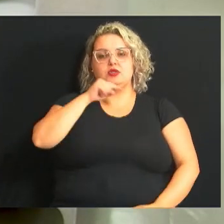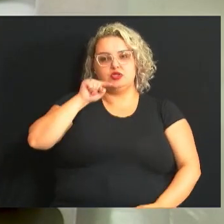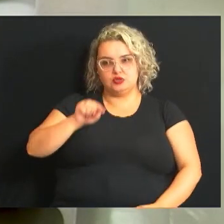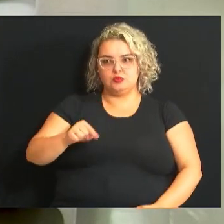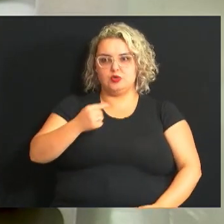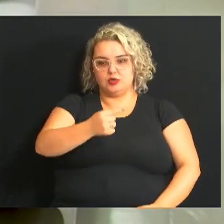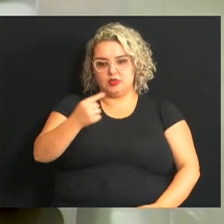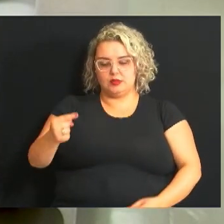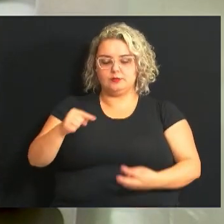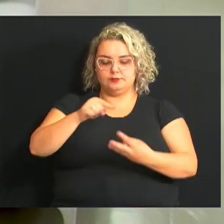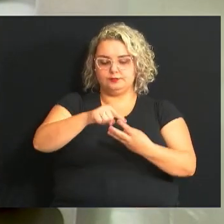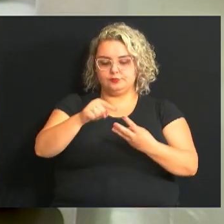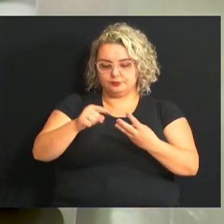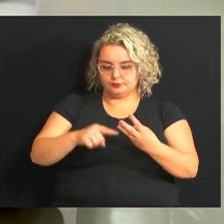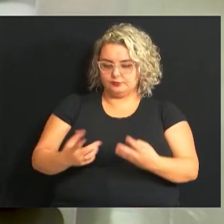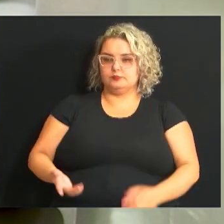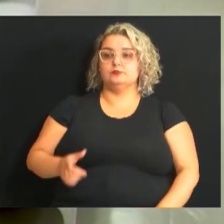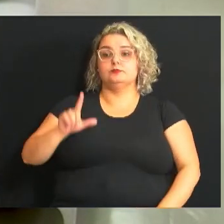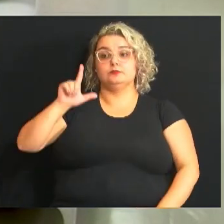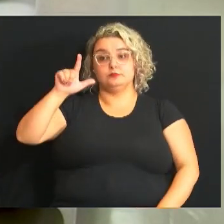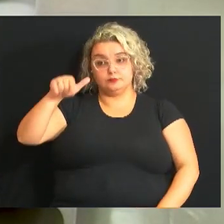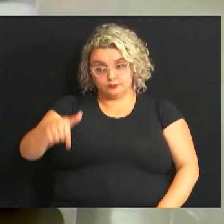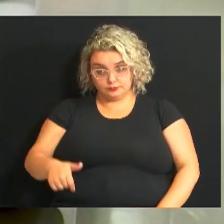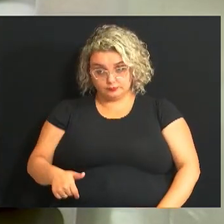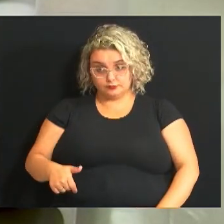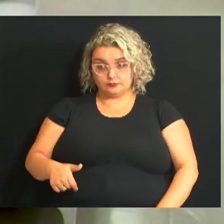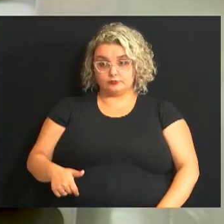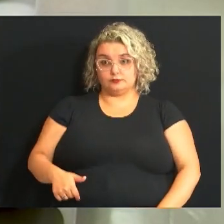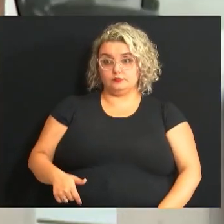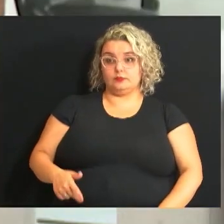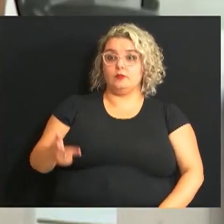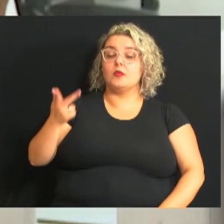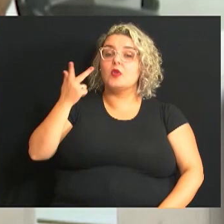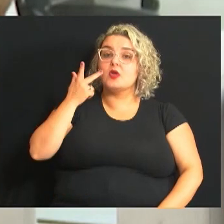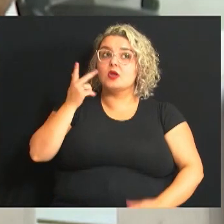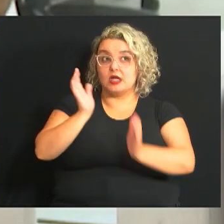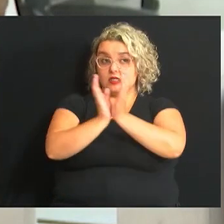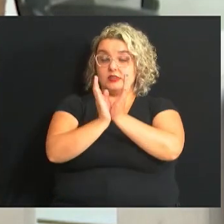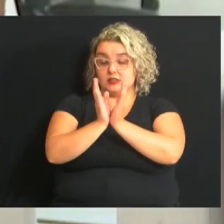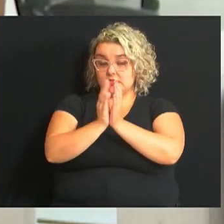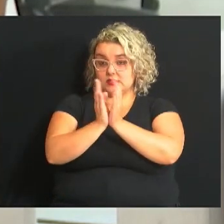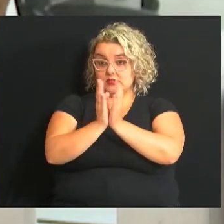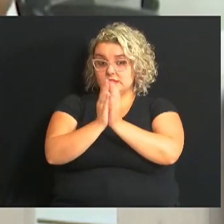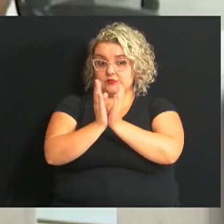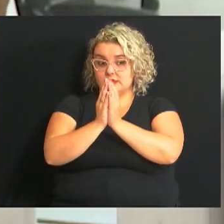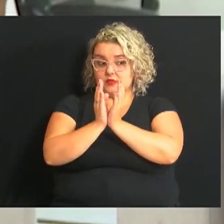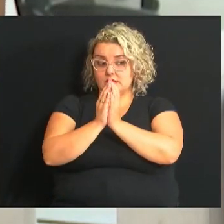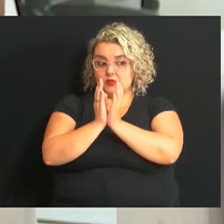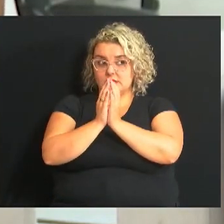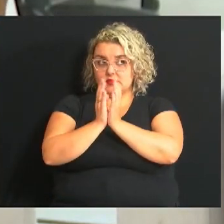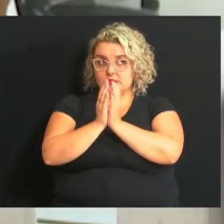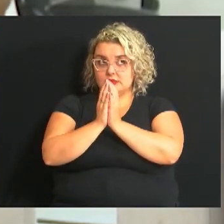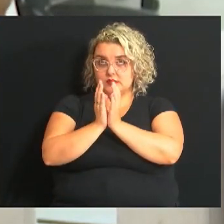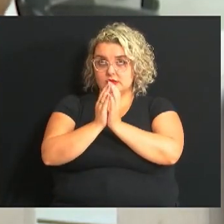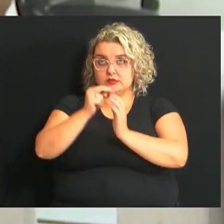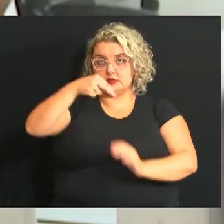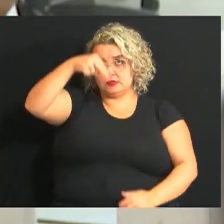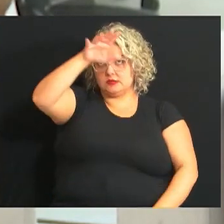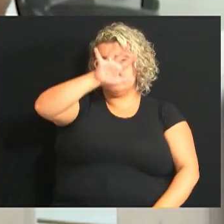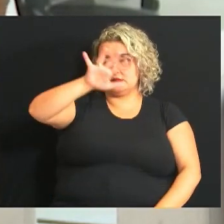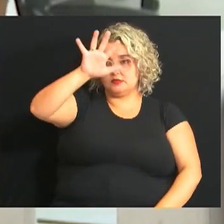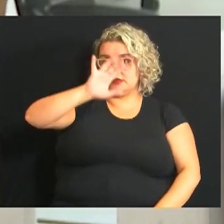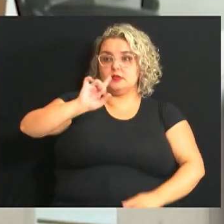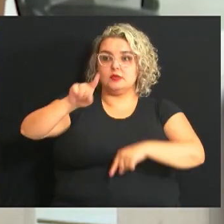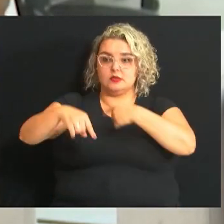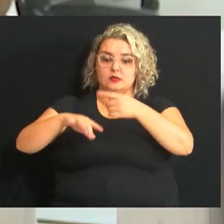cidades. Depois, a prova também em Recife, agregando aí o pessoal que está no sertão nordestino e outras regiões